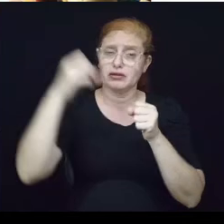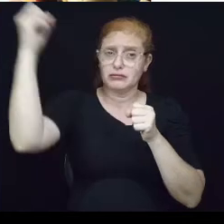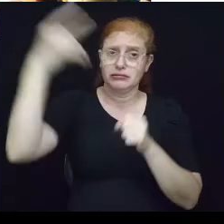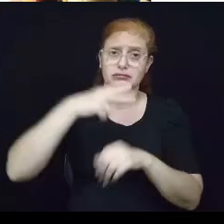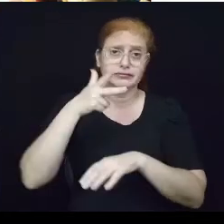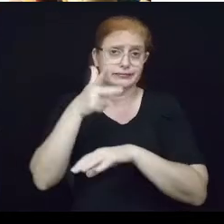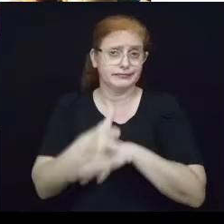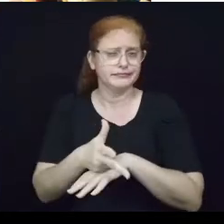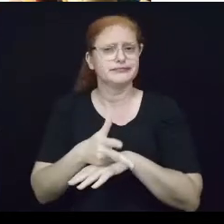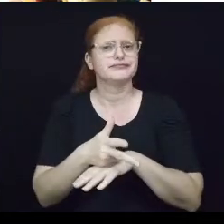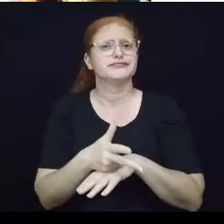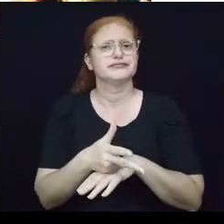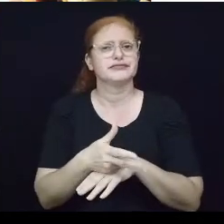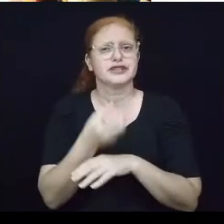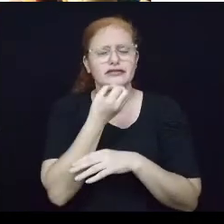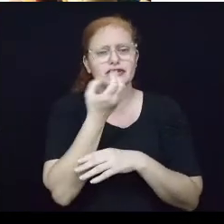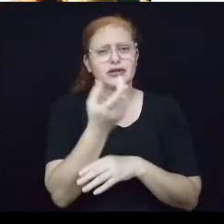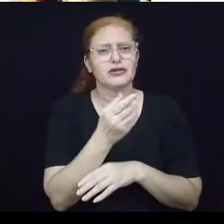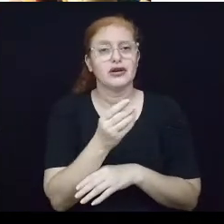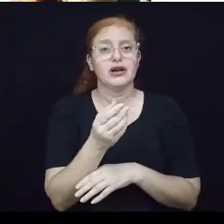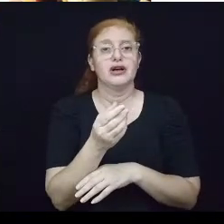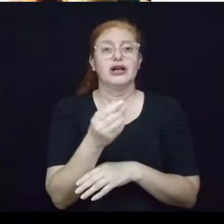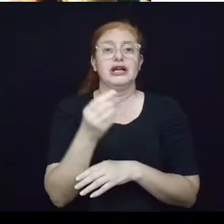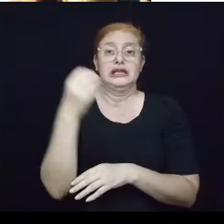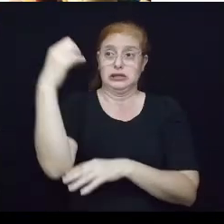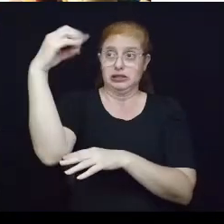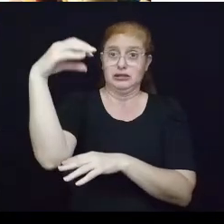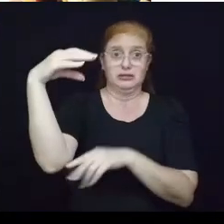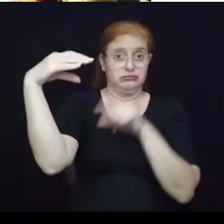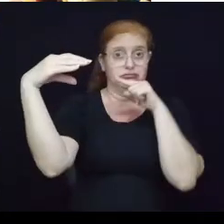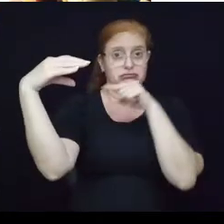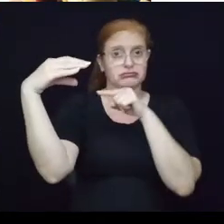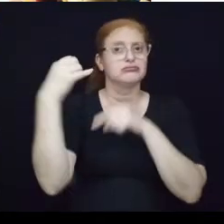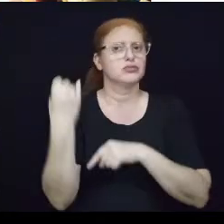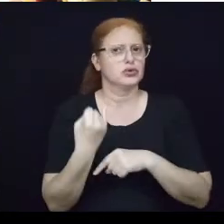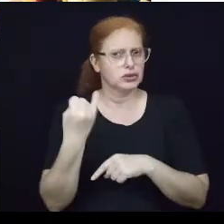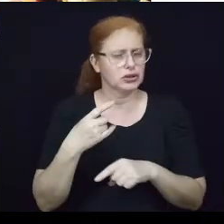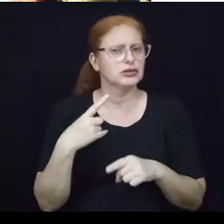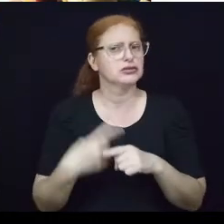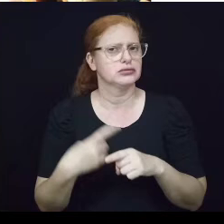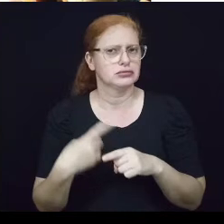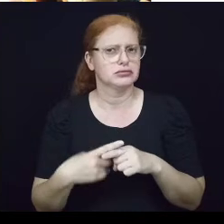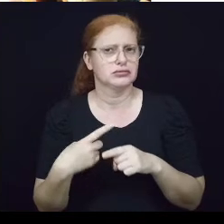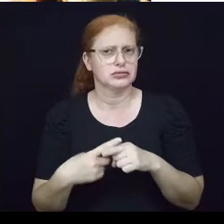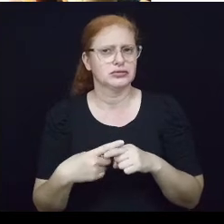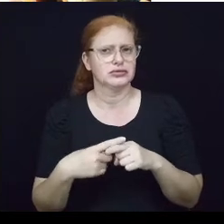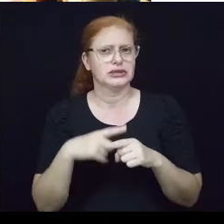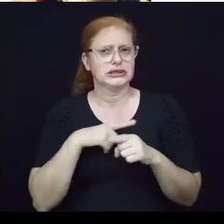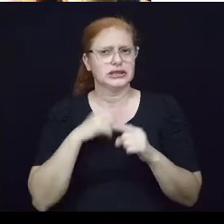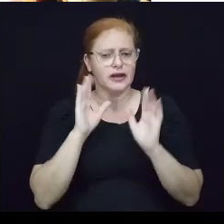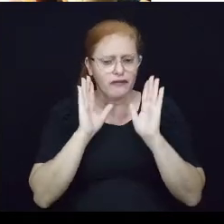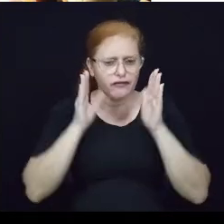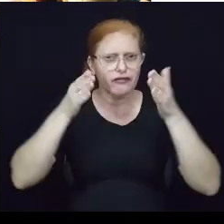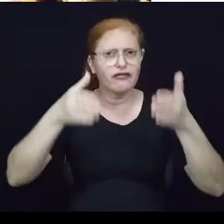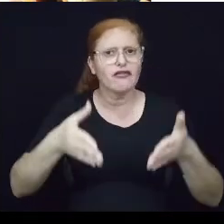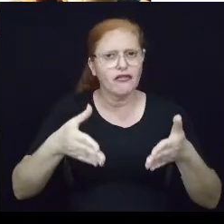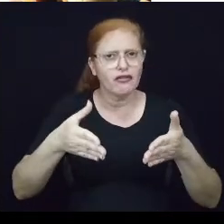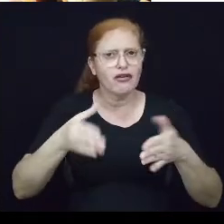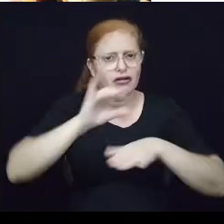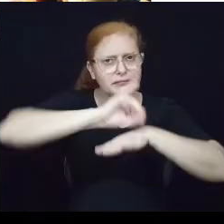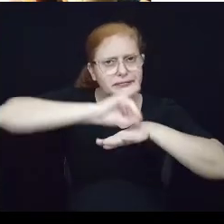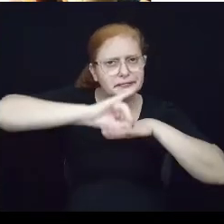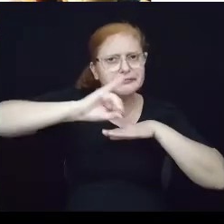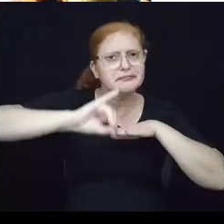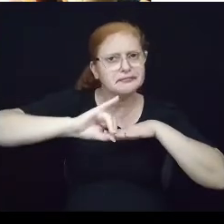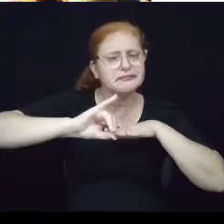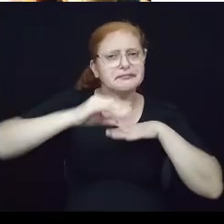filmagem. E ele comentou justamente essas luminárias são importantes porque é uma luz dura, direcional, que dá volume às